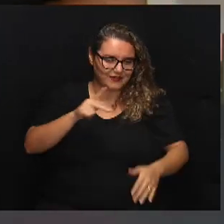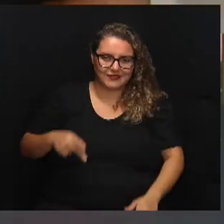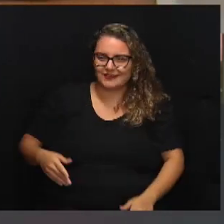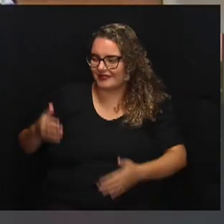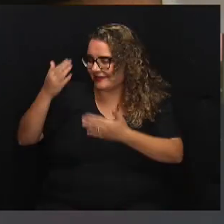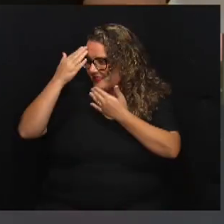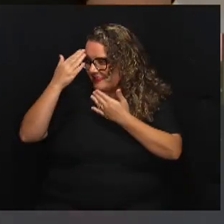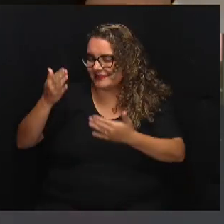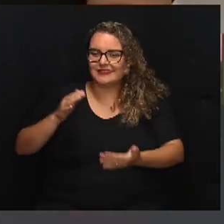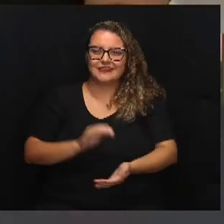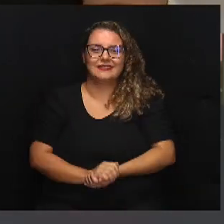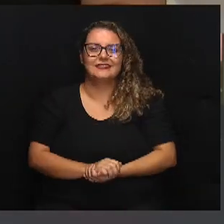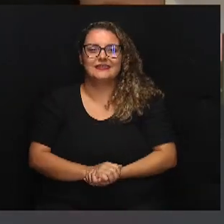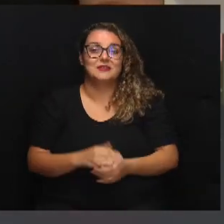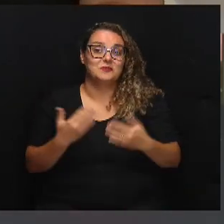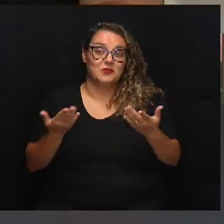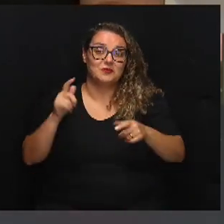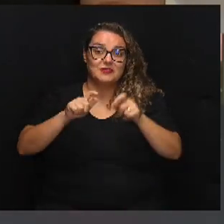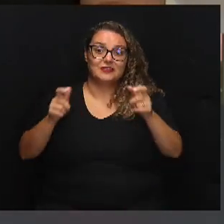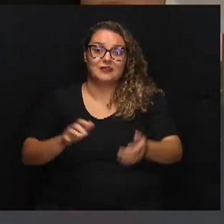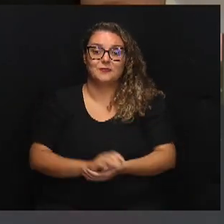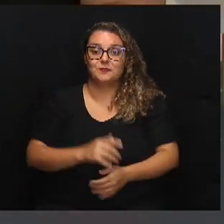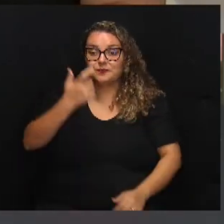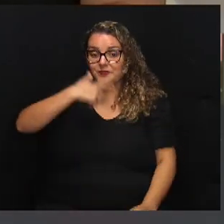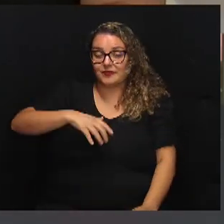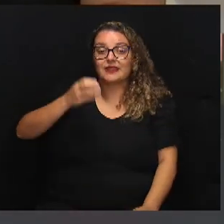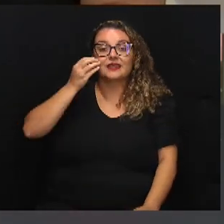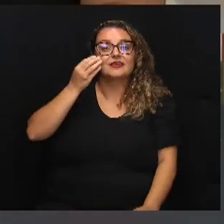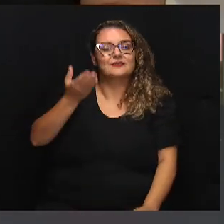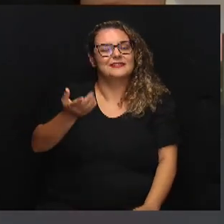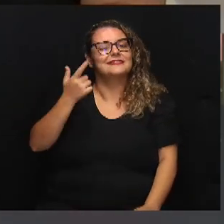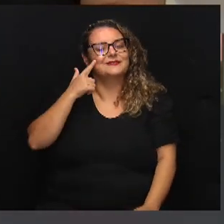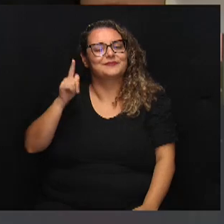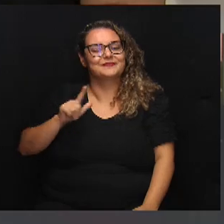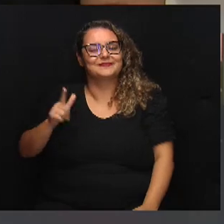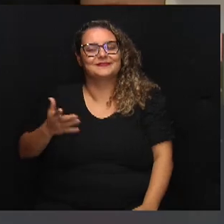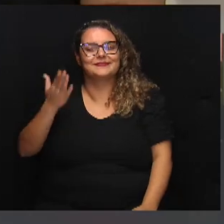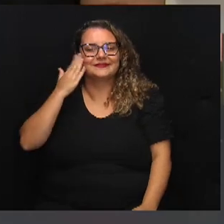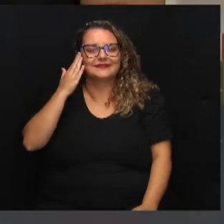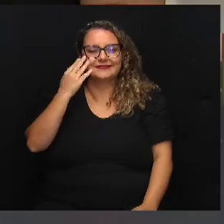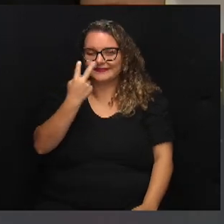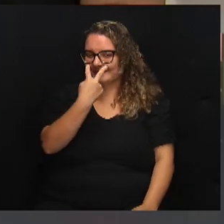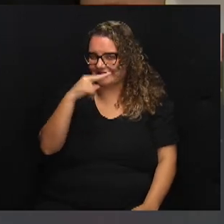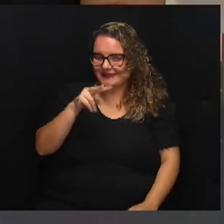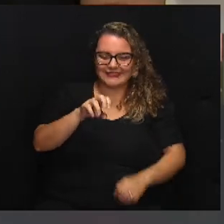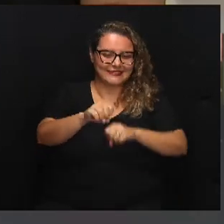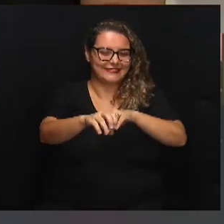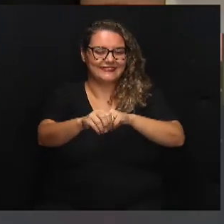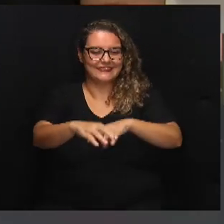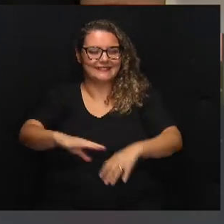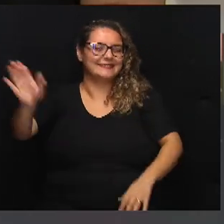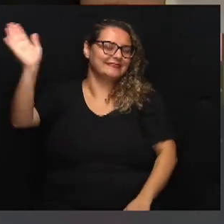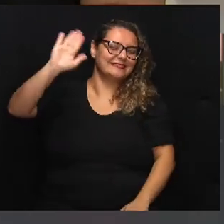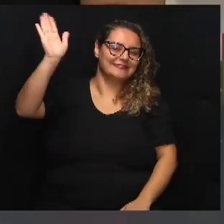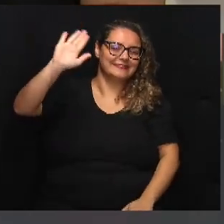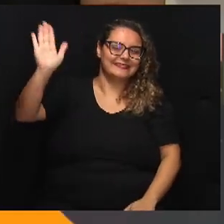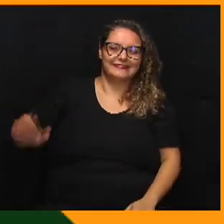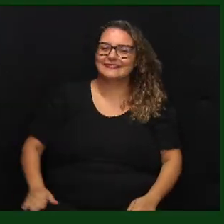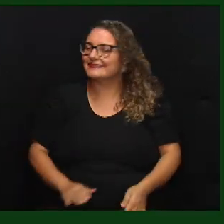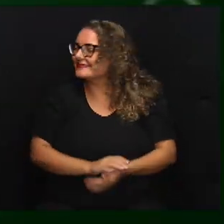obrigado. Valeu. Bom, pessoal, eu sou André Aranha e você, claro que já sabe, né? Tô sempre, de olho na educação.